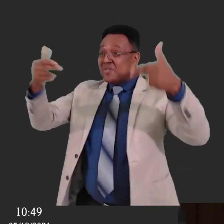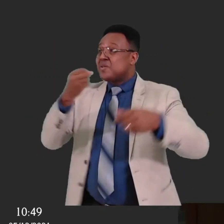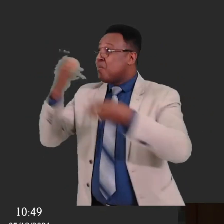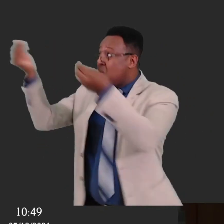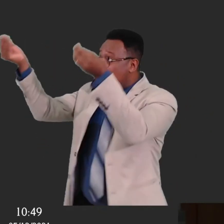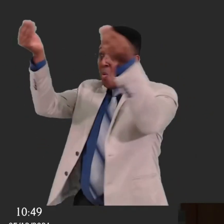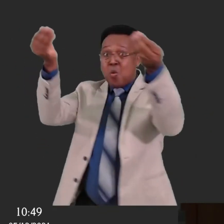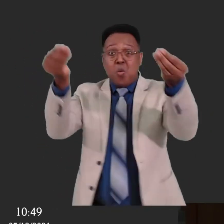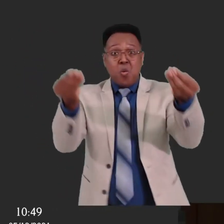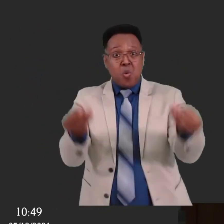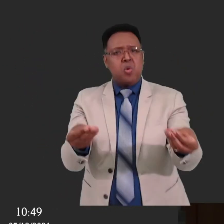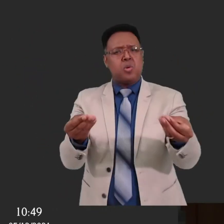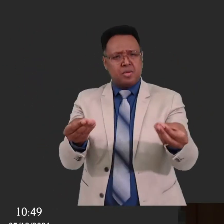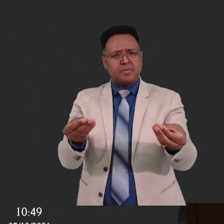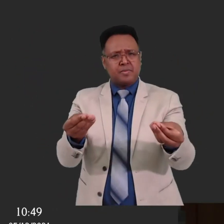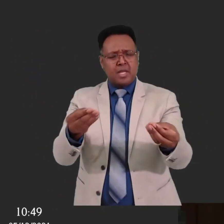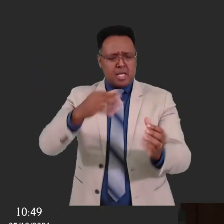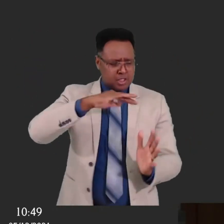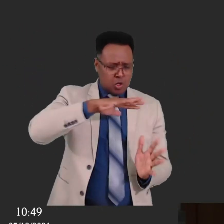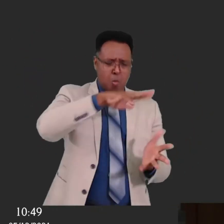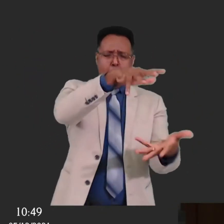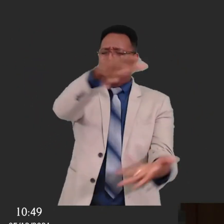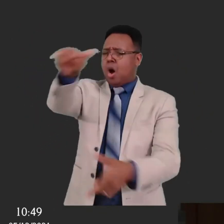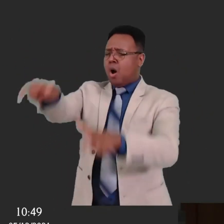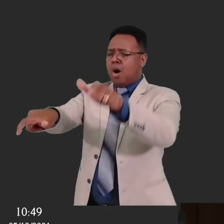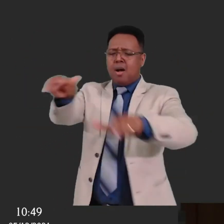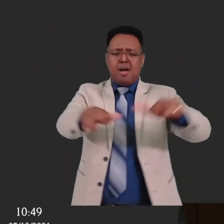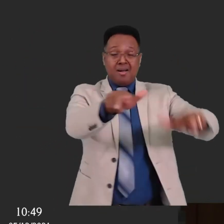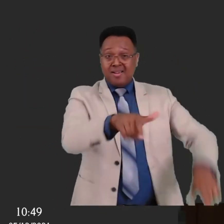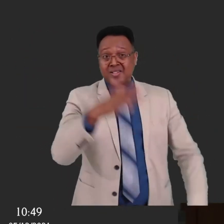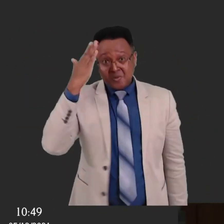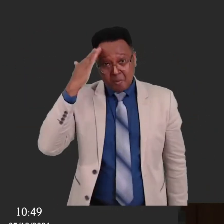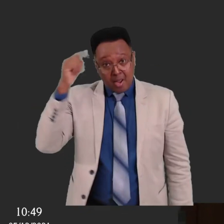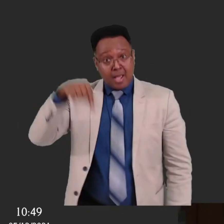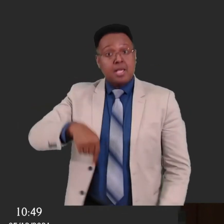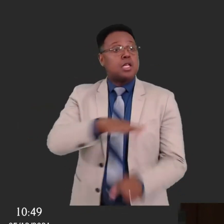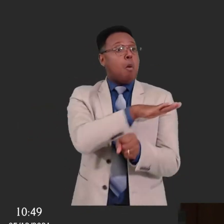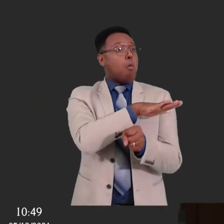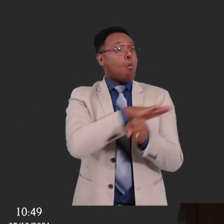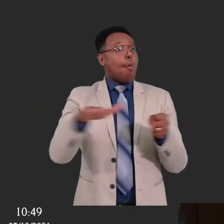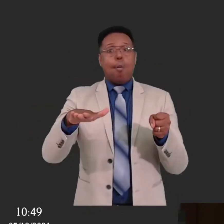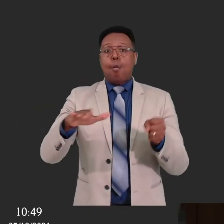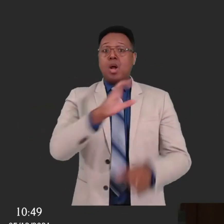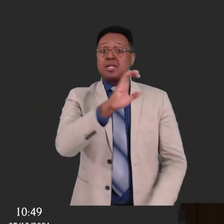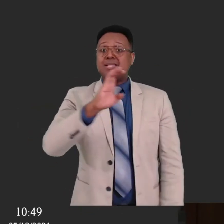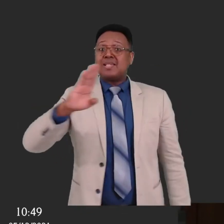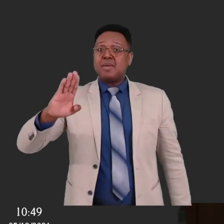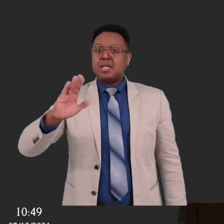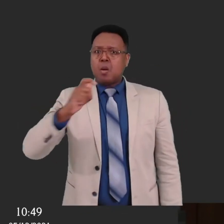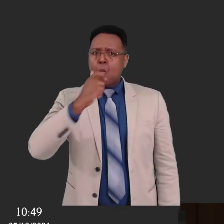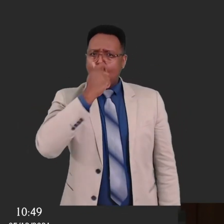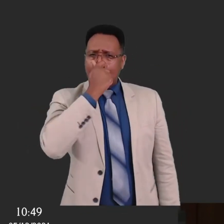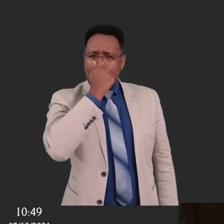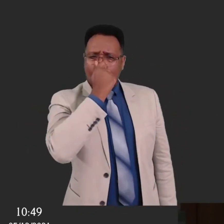soubesse disso, esta casa de oração, ou melhor, este salão estaria lotado. As congregações estariam cheias